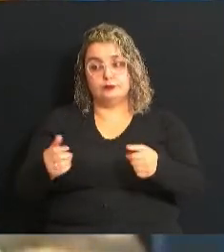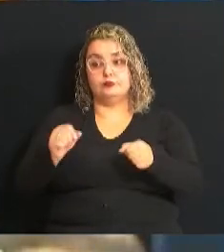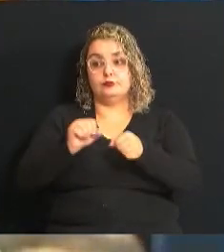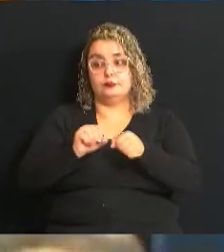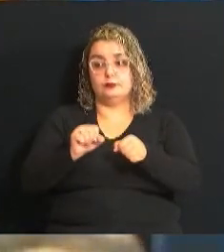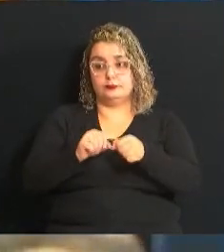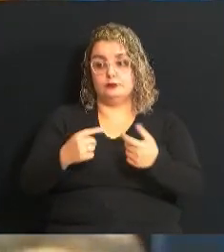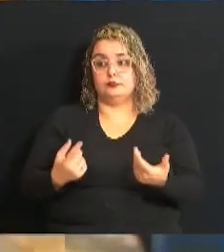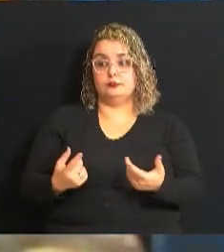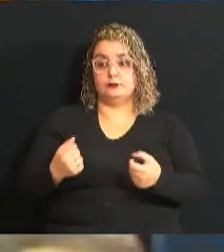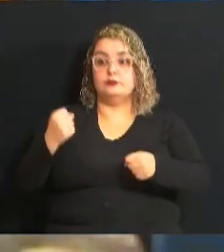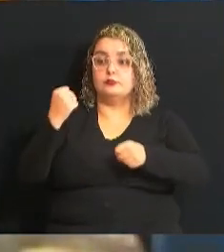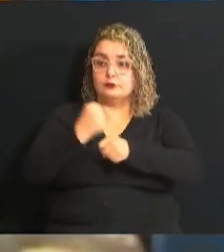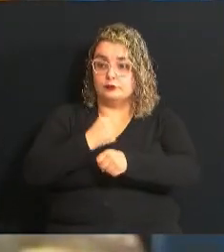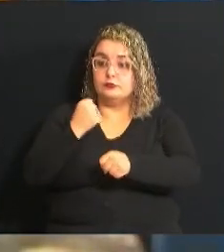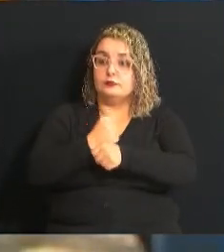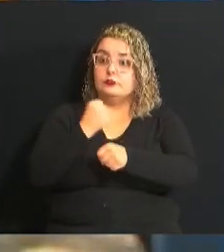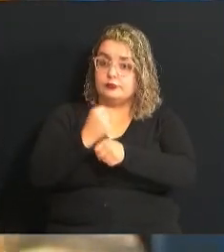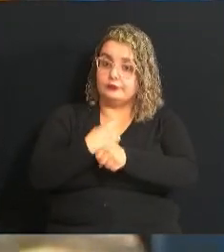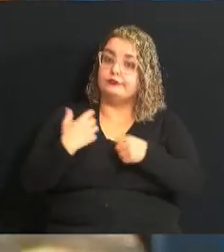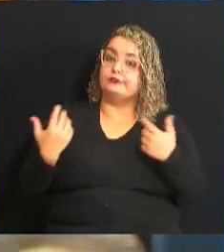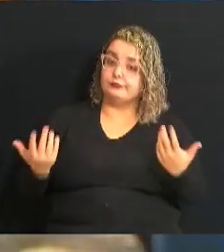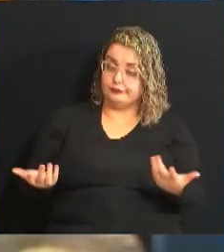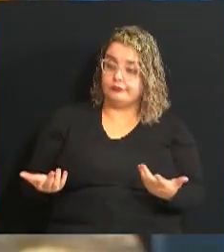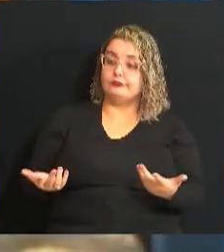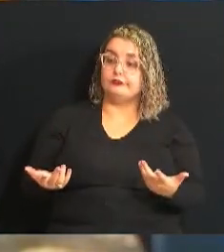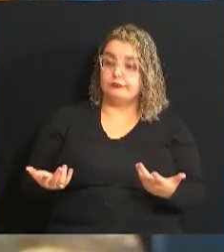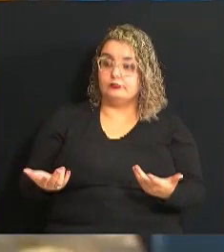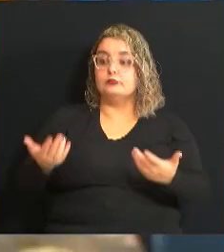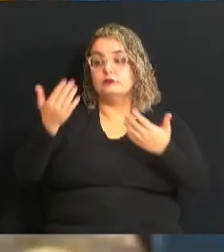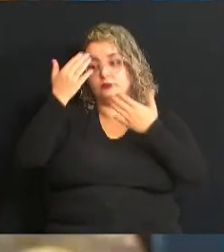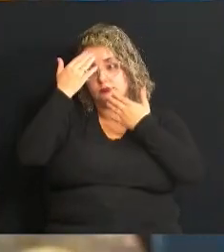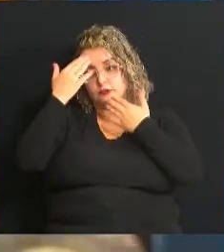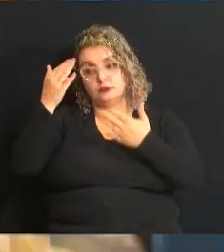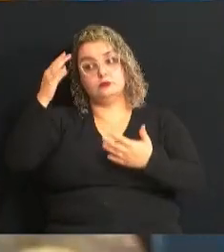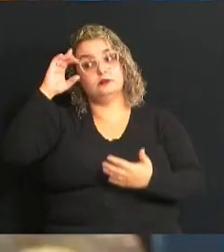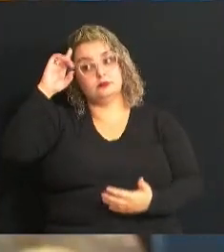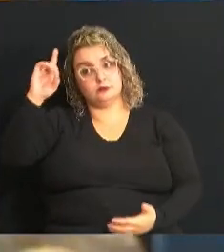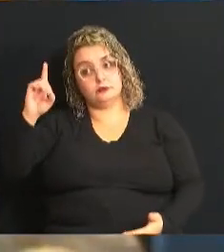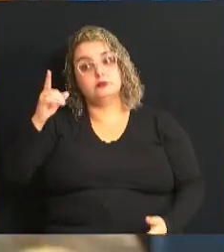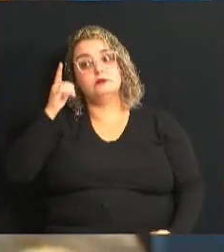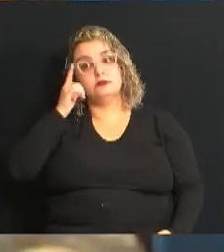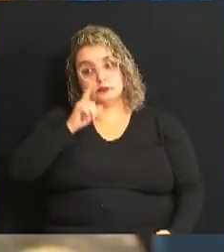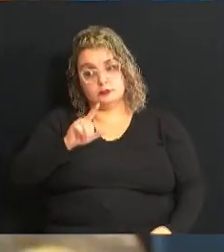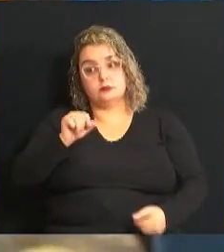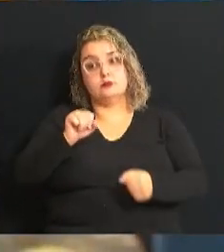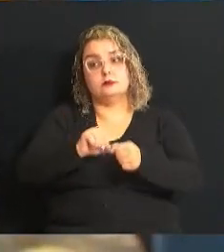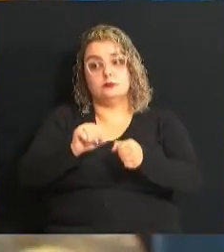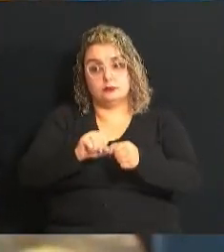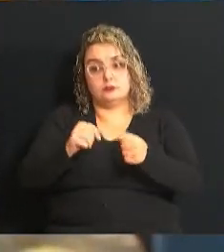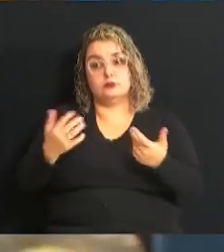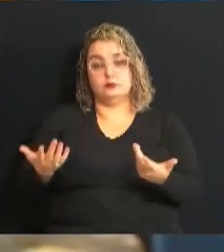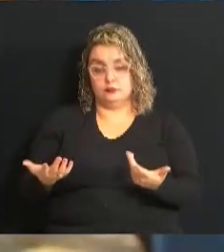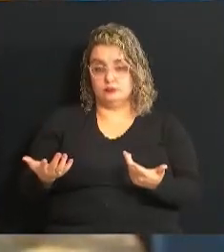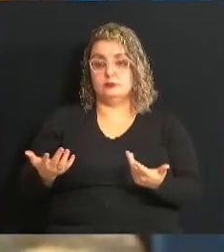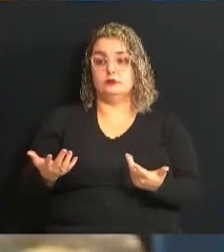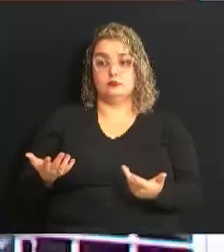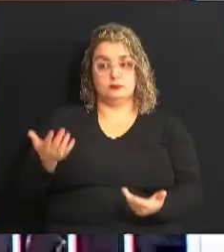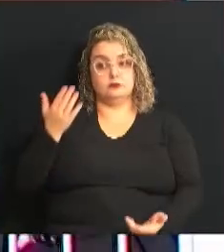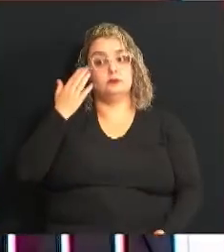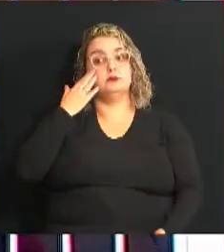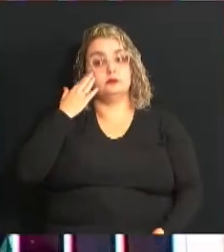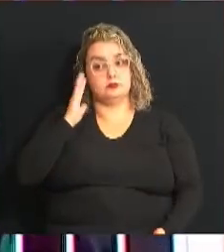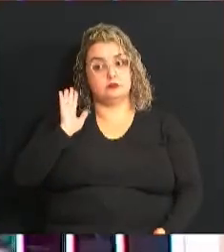uma obra. E a gente ainda agradece a Deus por estar fazendo, porque a gente sabe o que a gente já